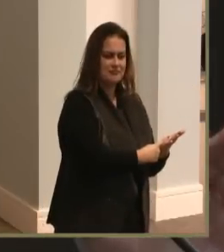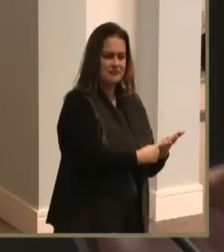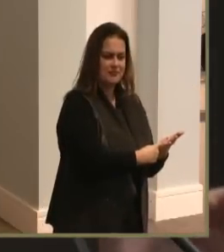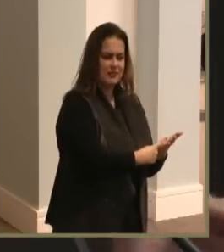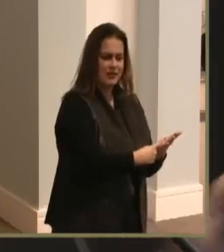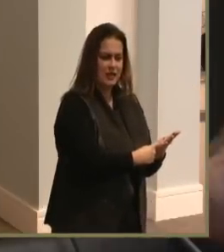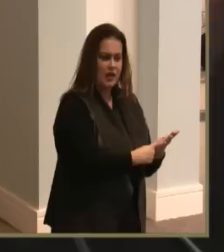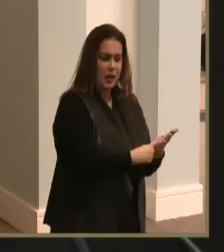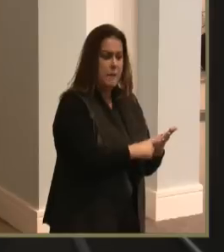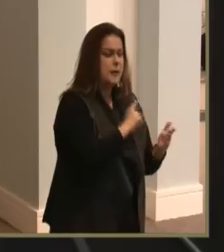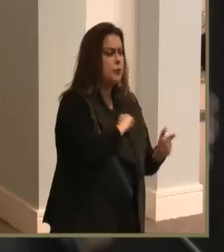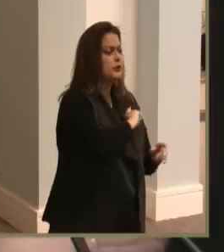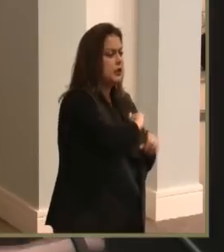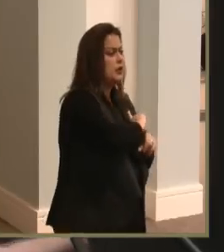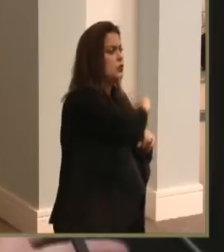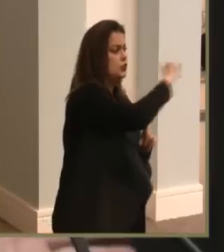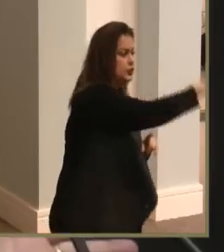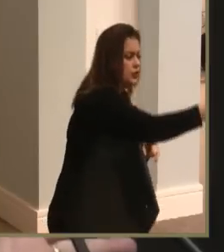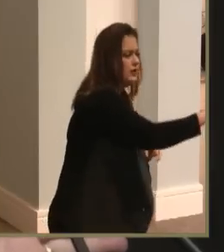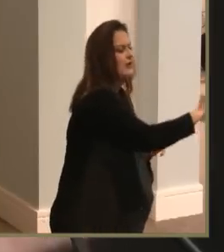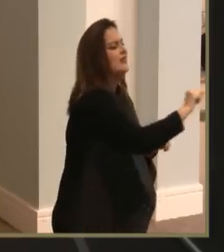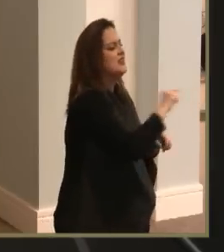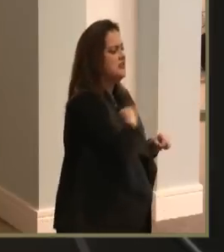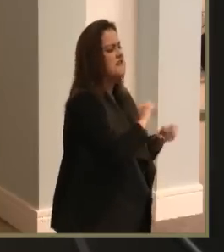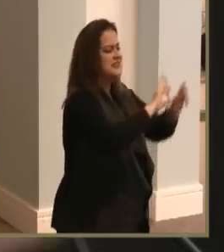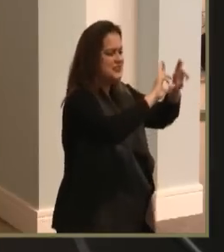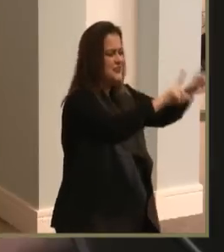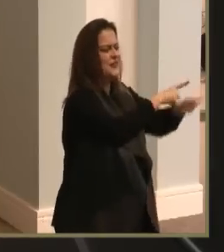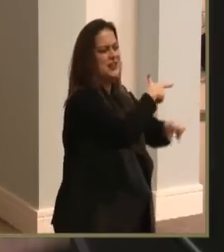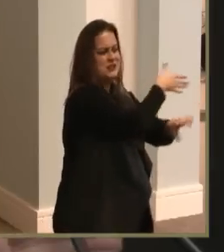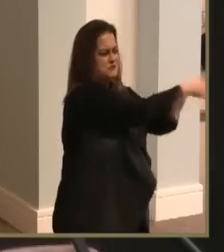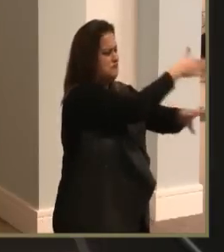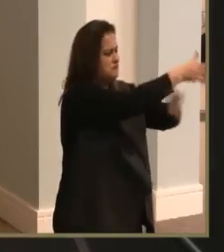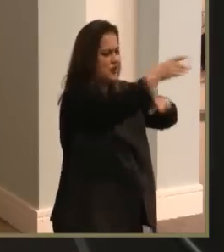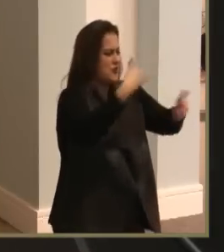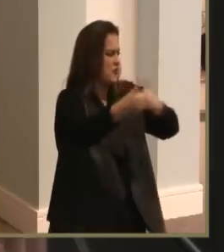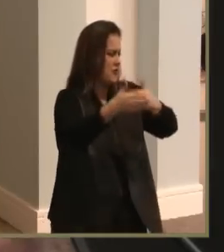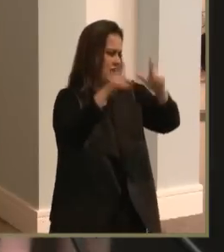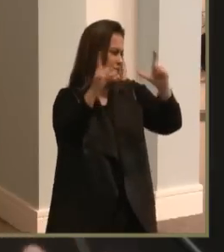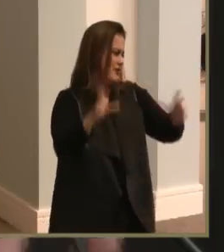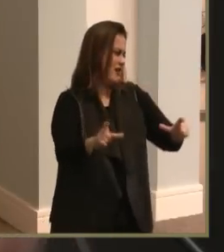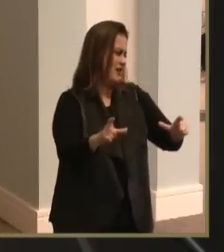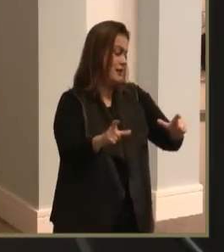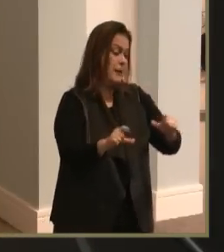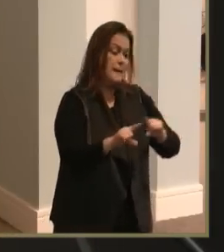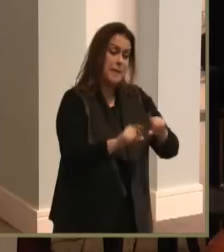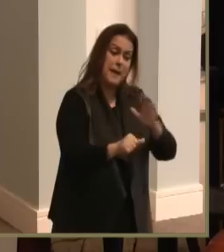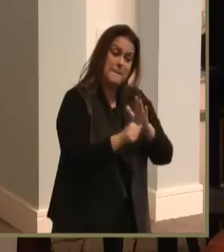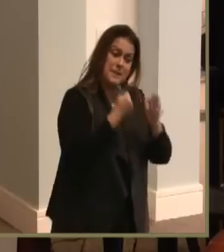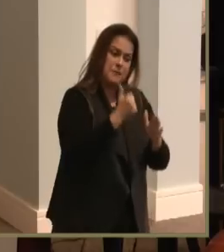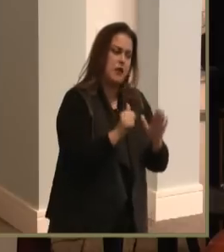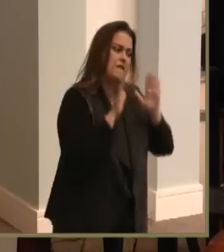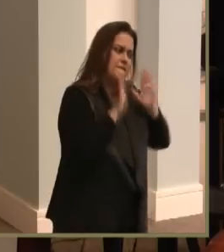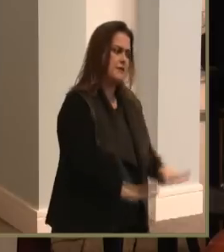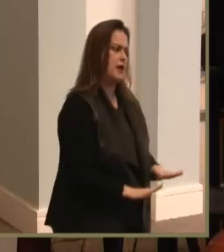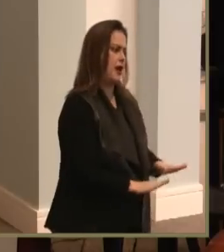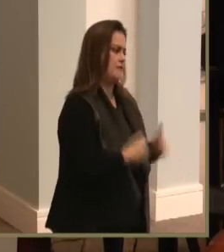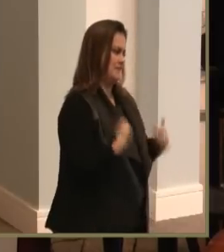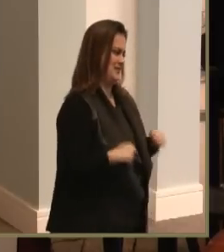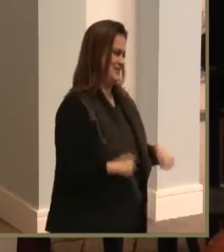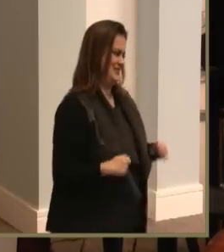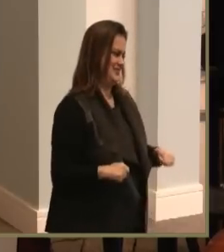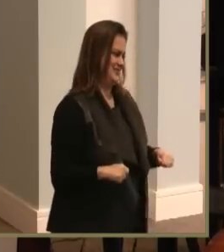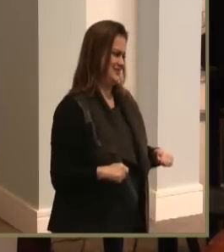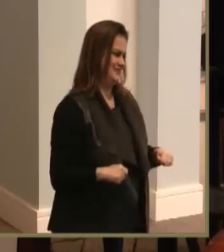e fazer diferença em todo o mundo. Mas era preciso permanecer, ficar. Ficar em